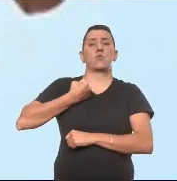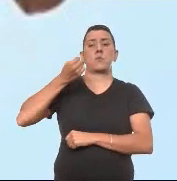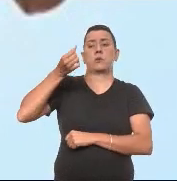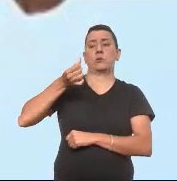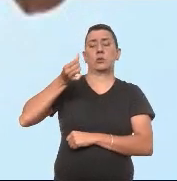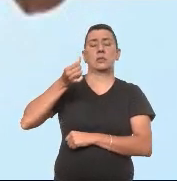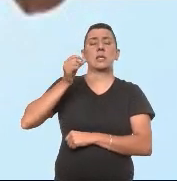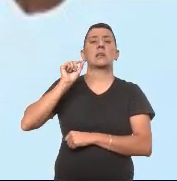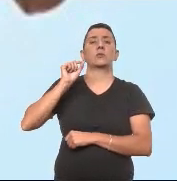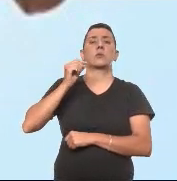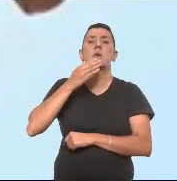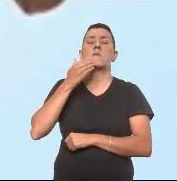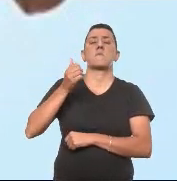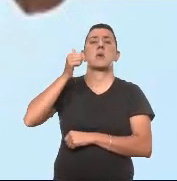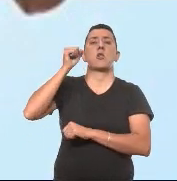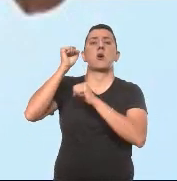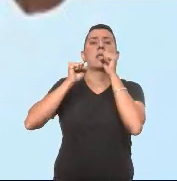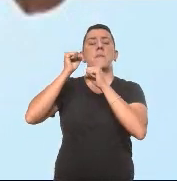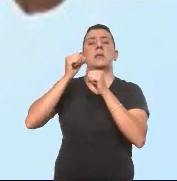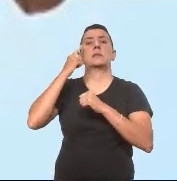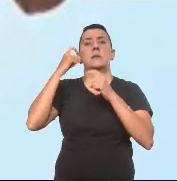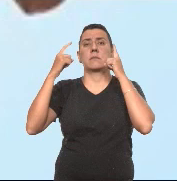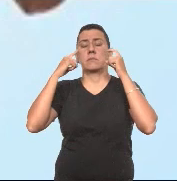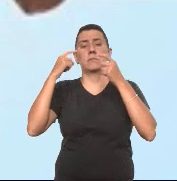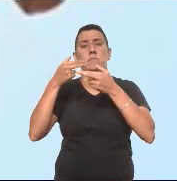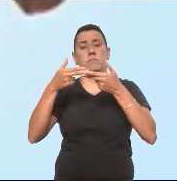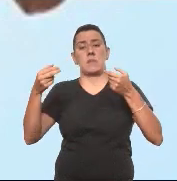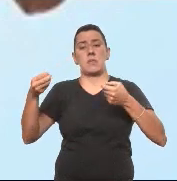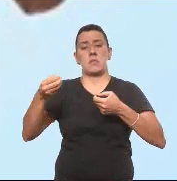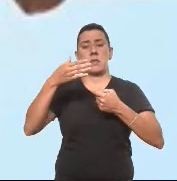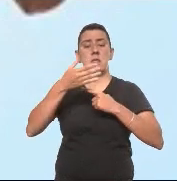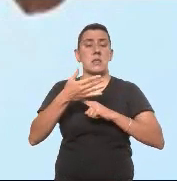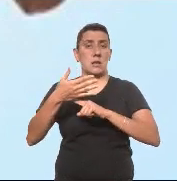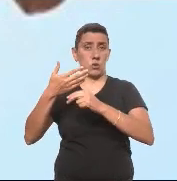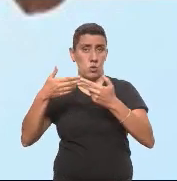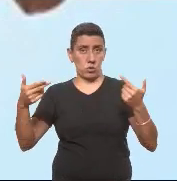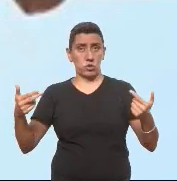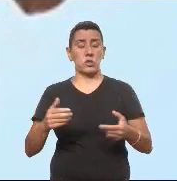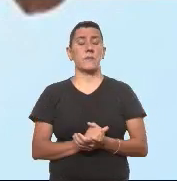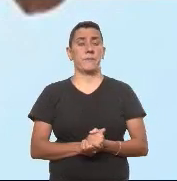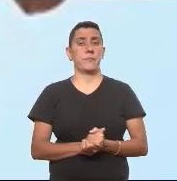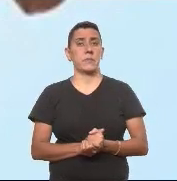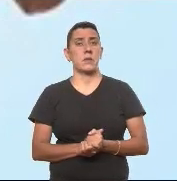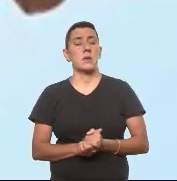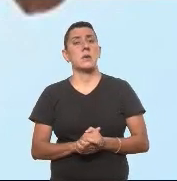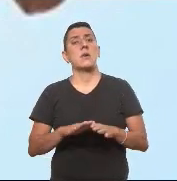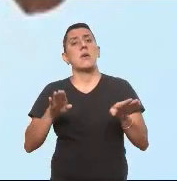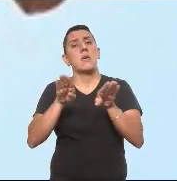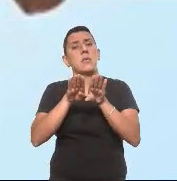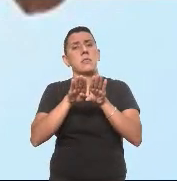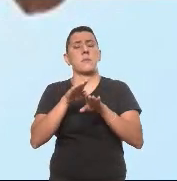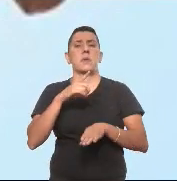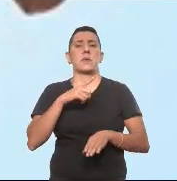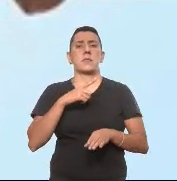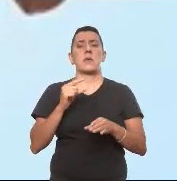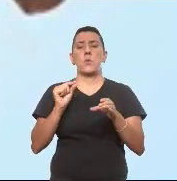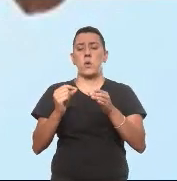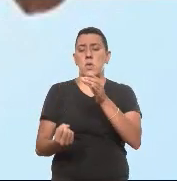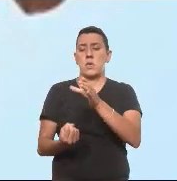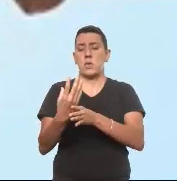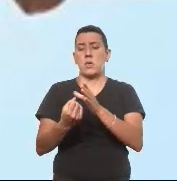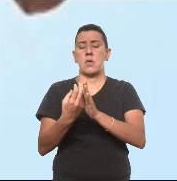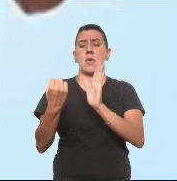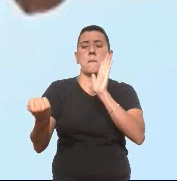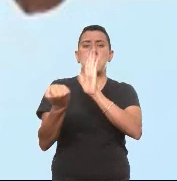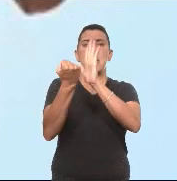resultado de investimento em desenvolvimento e pesquisa em todas as áreas né e a número de patentes como consequência de tudo isso